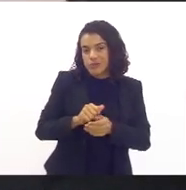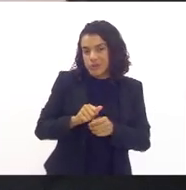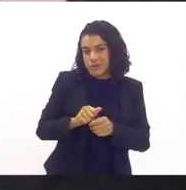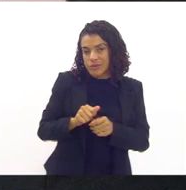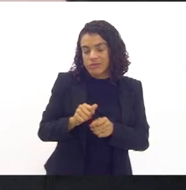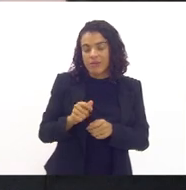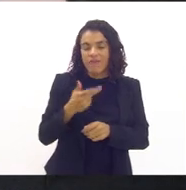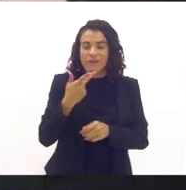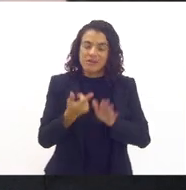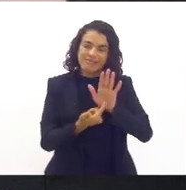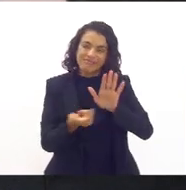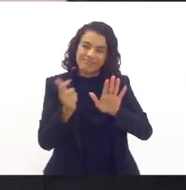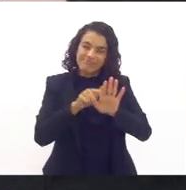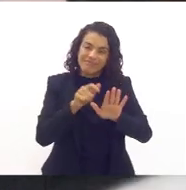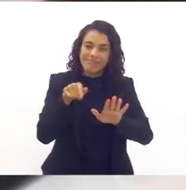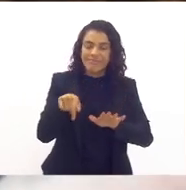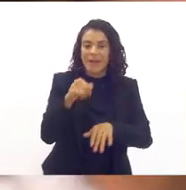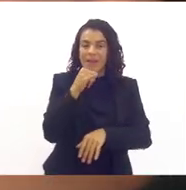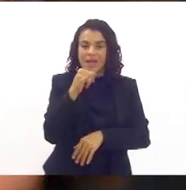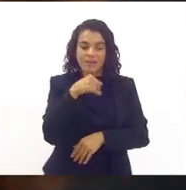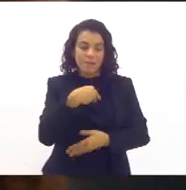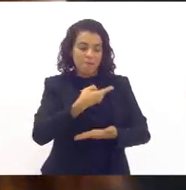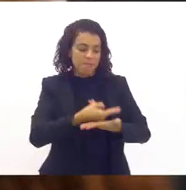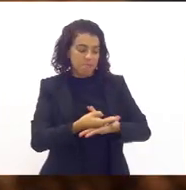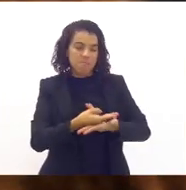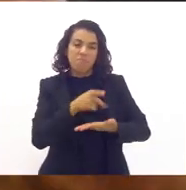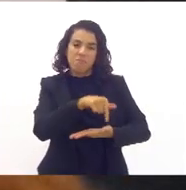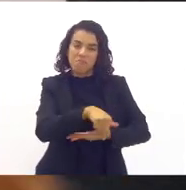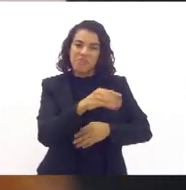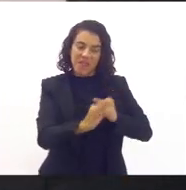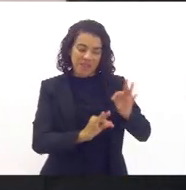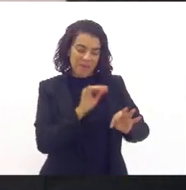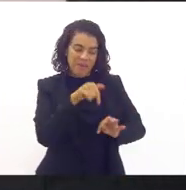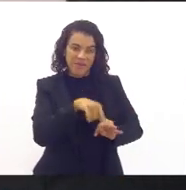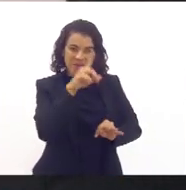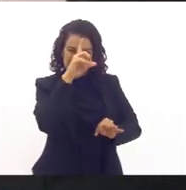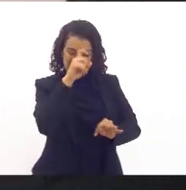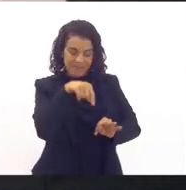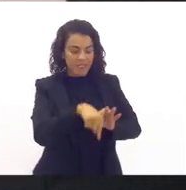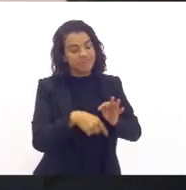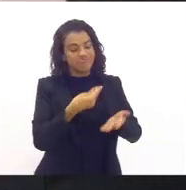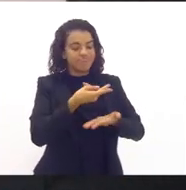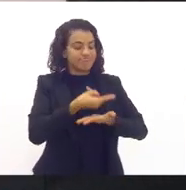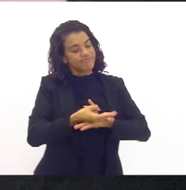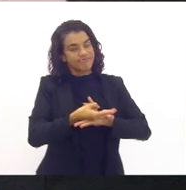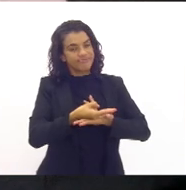fazendo uma analogia, o nosso paciente está reagindo bem ao tratamento, né, as nossas contas reagem bem,